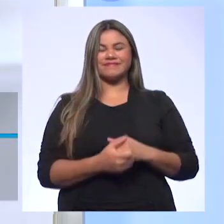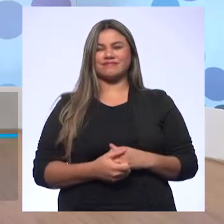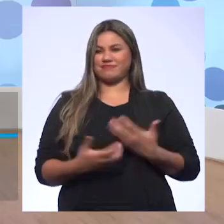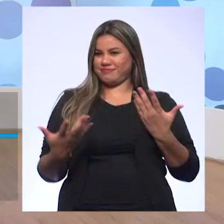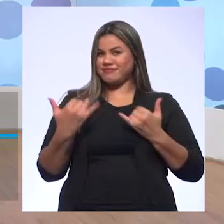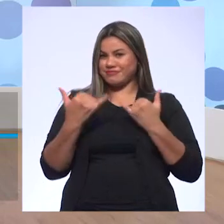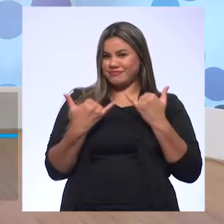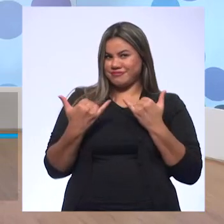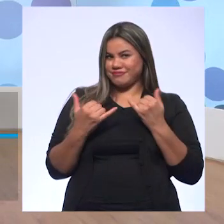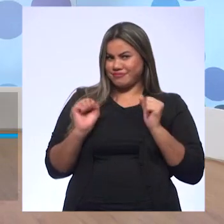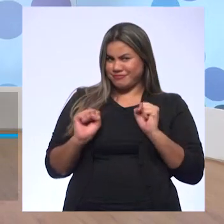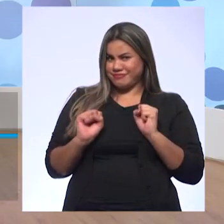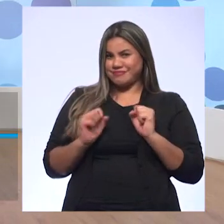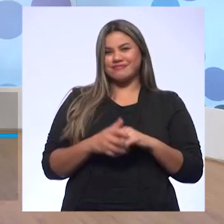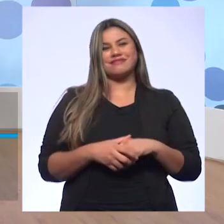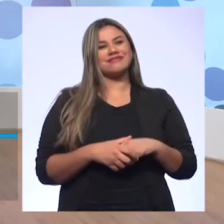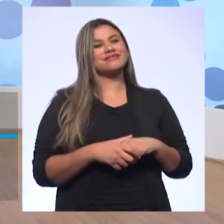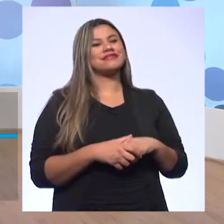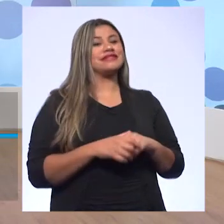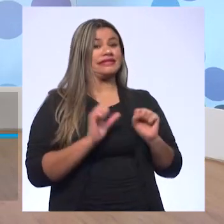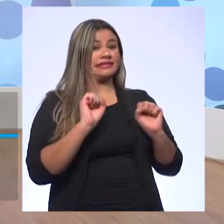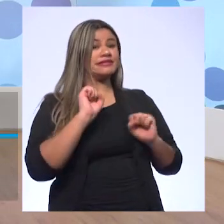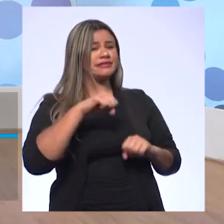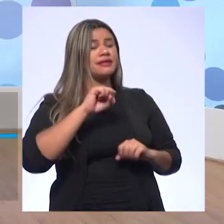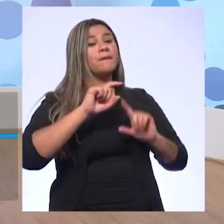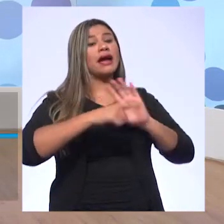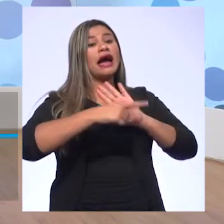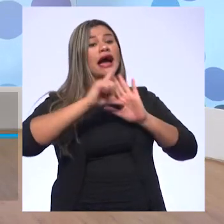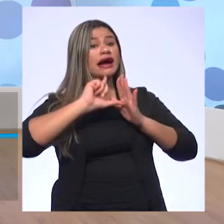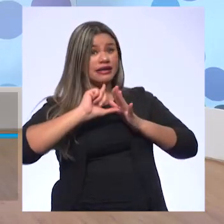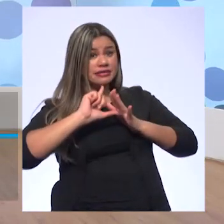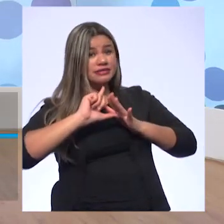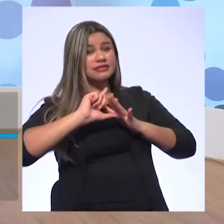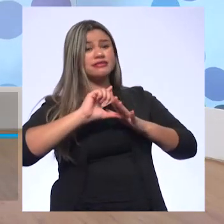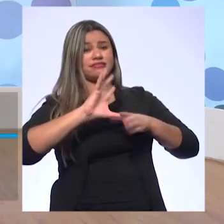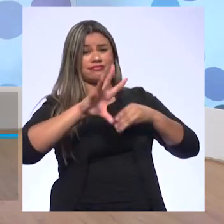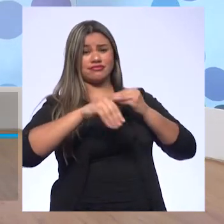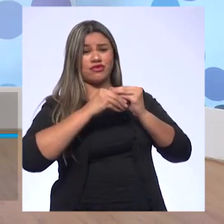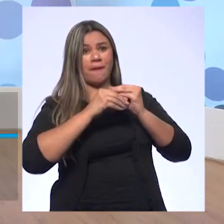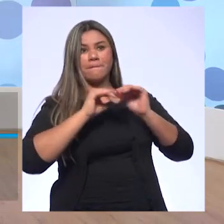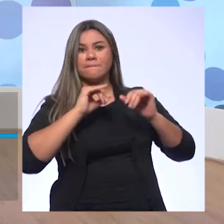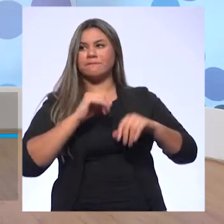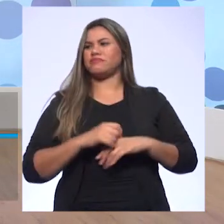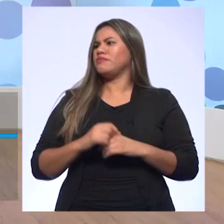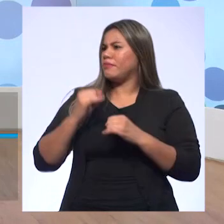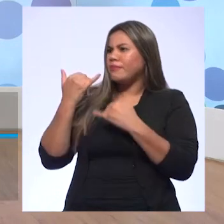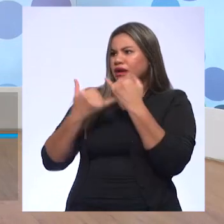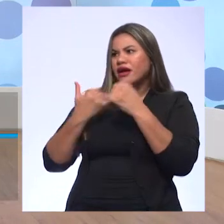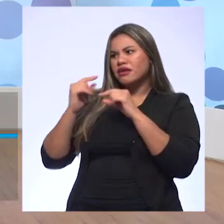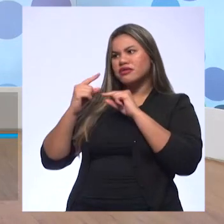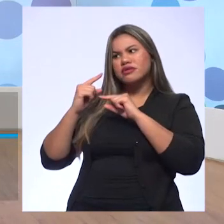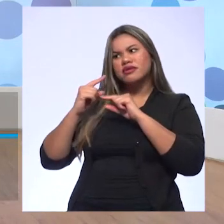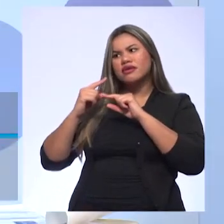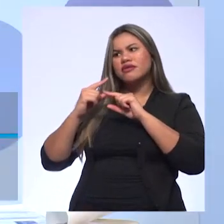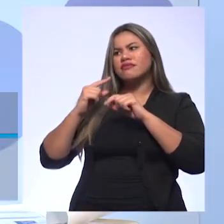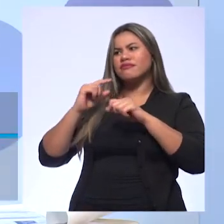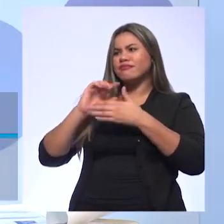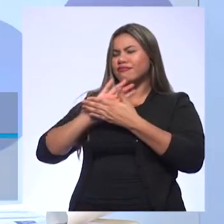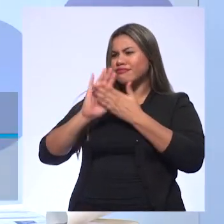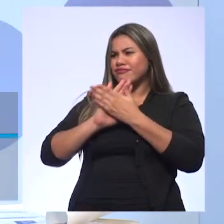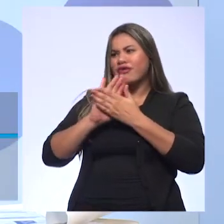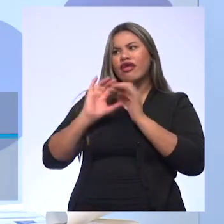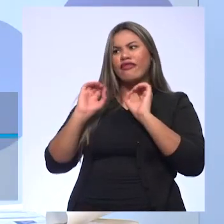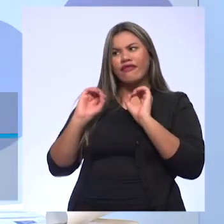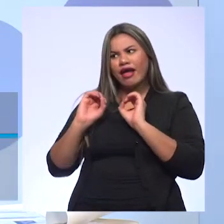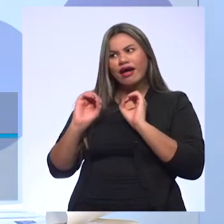brincadeirinha? Vamos, mas eu queria fazer um comentáriozinho. Não vai estragar a brincadeira, hein, Edjoel? Não vai dar spoiler, não. Hein? Eu vou falar disso só